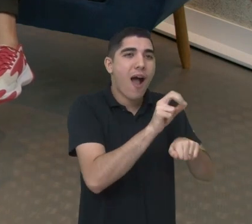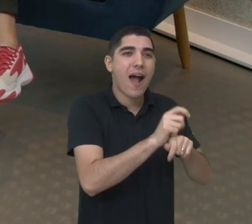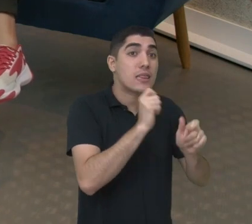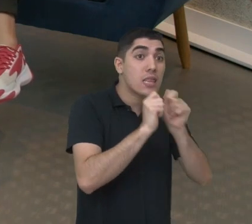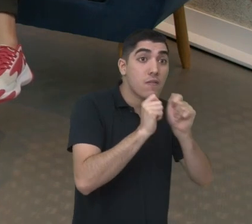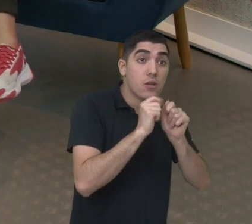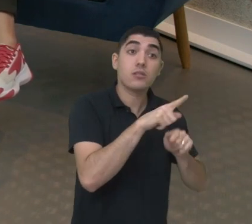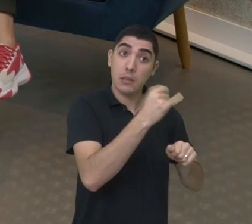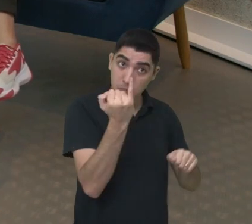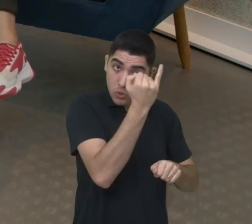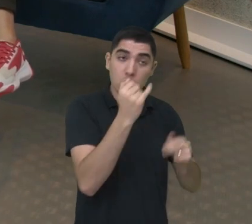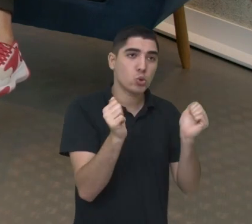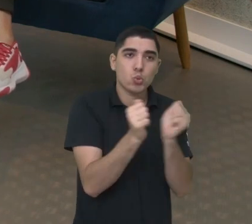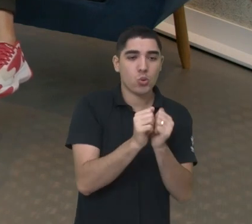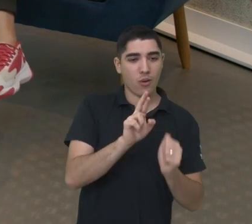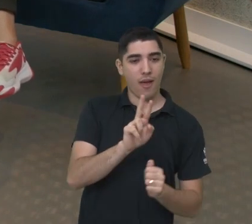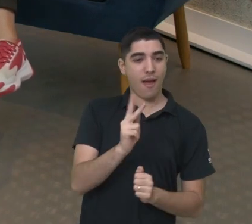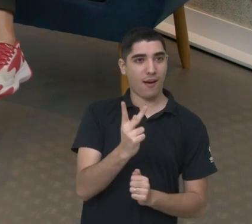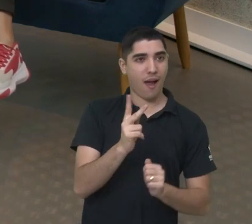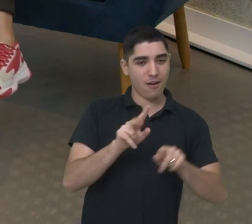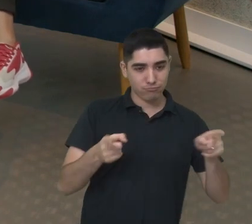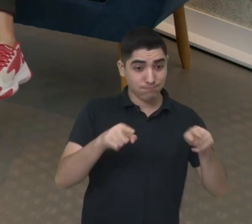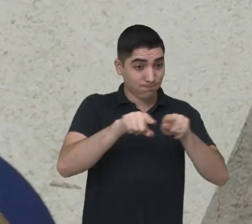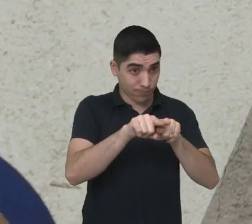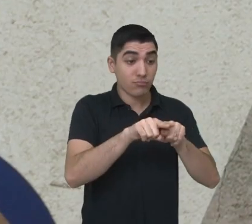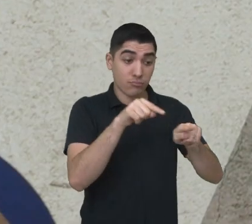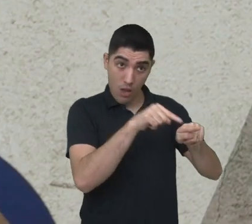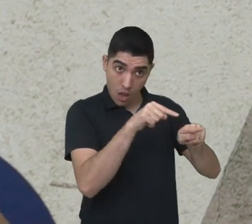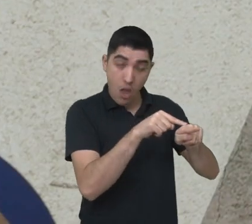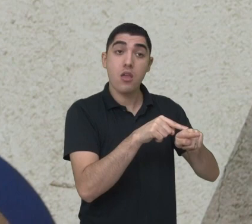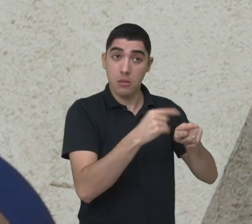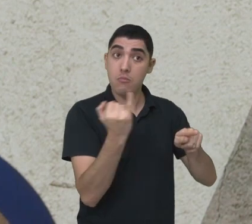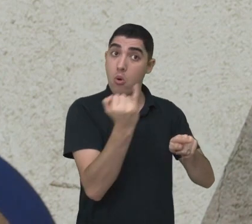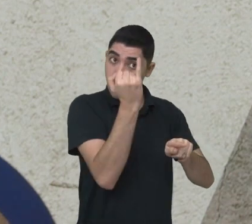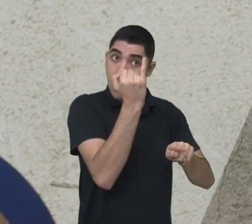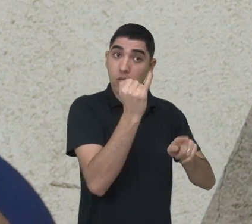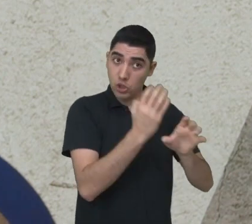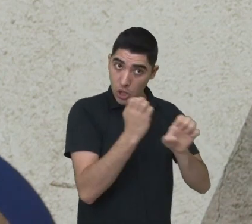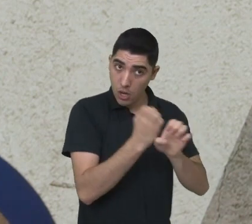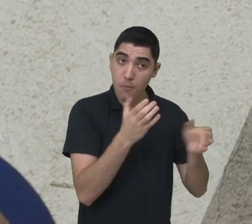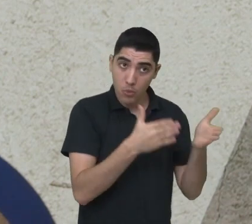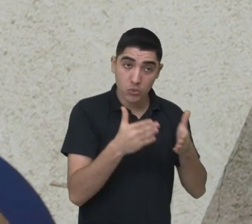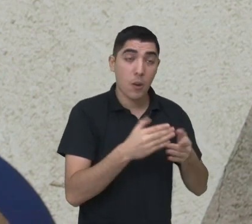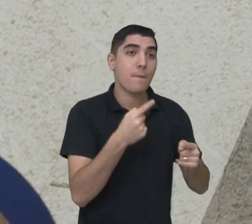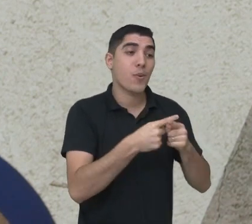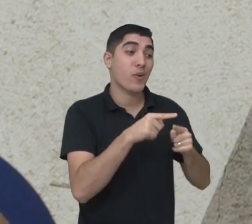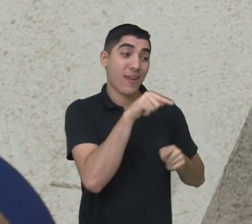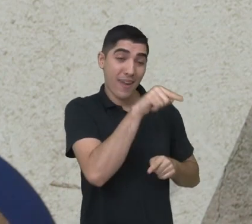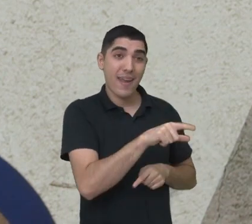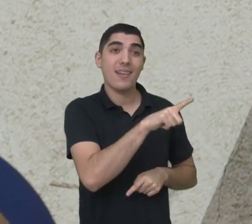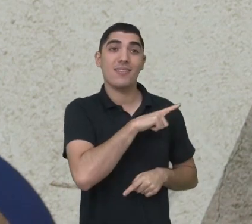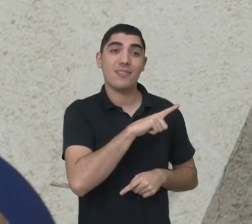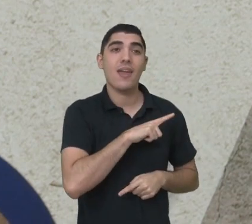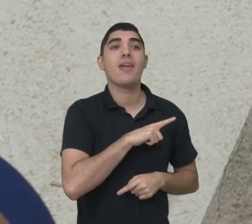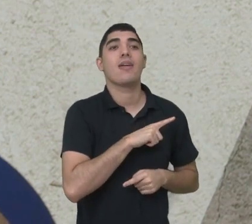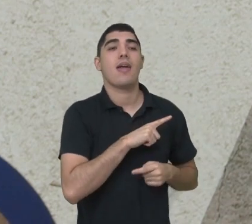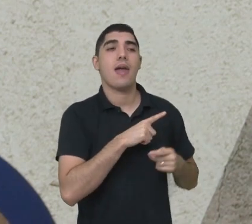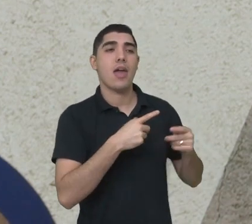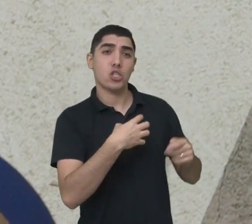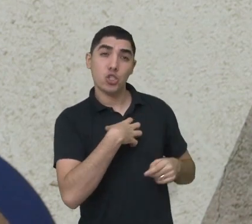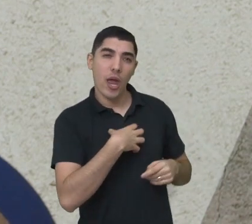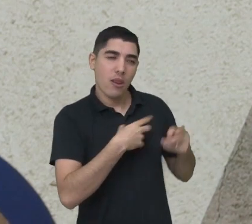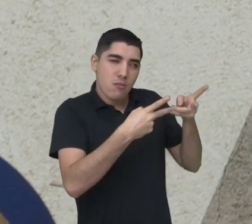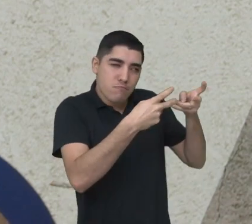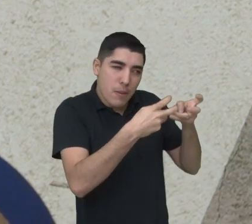ele tem essa participação, até porque ele tem o olhar dele é um olhar, né, de gestão